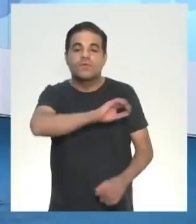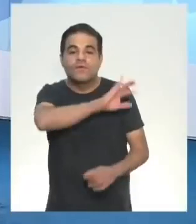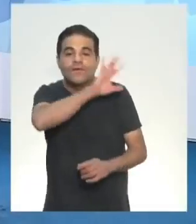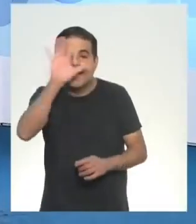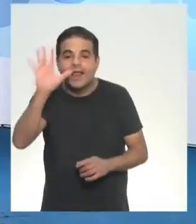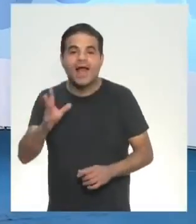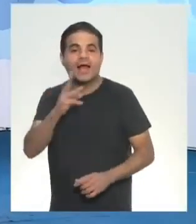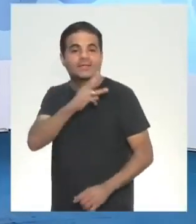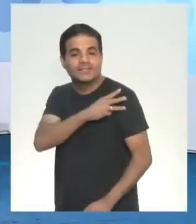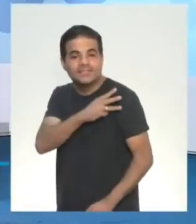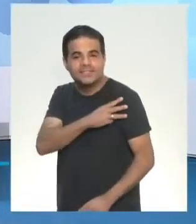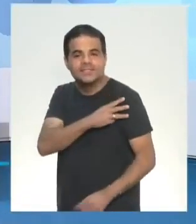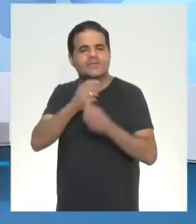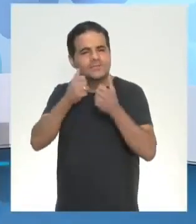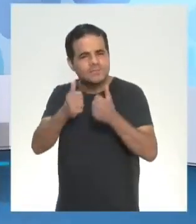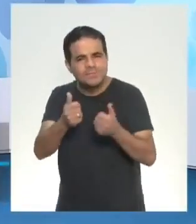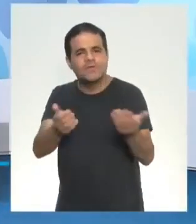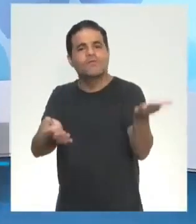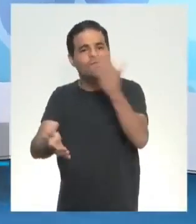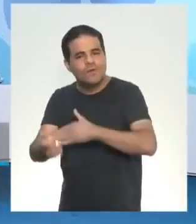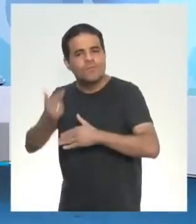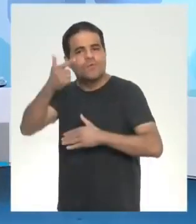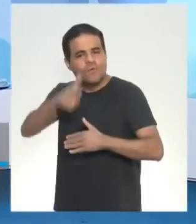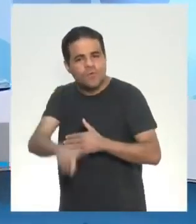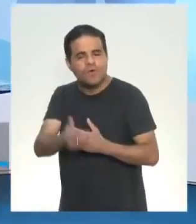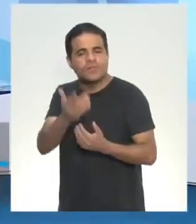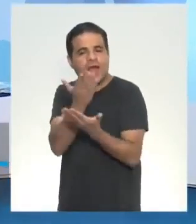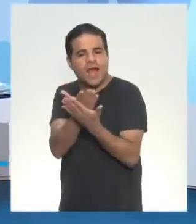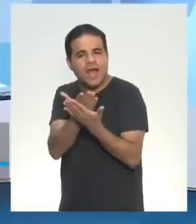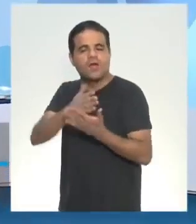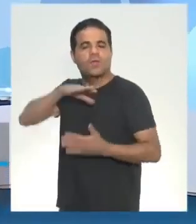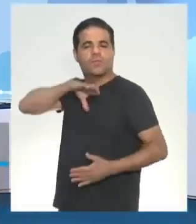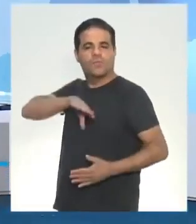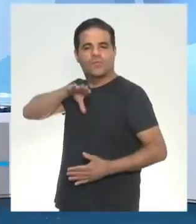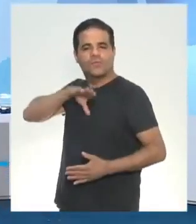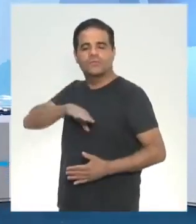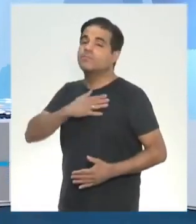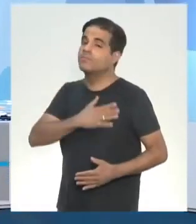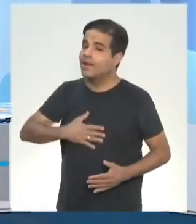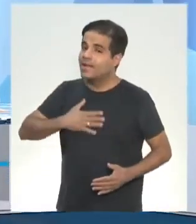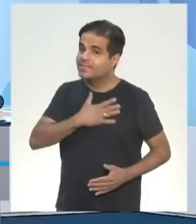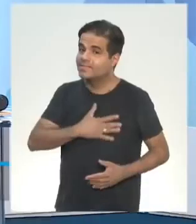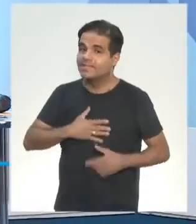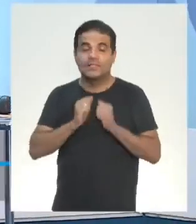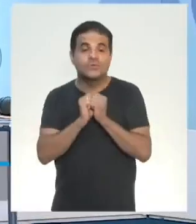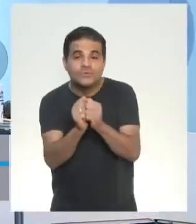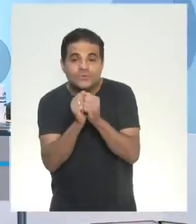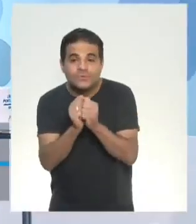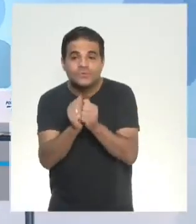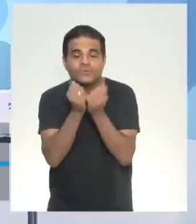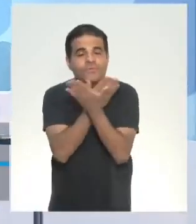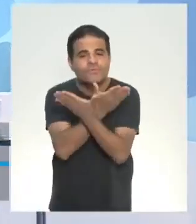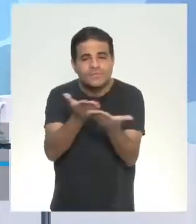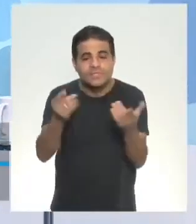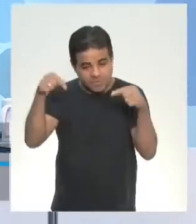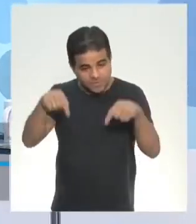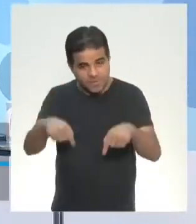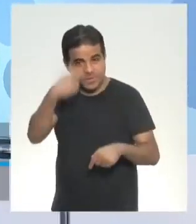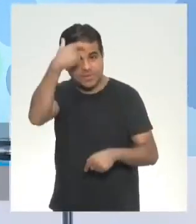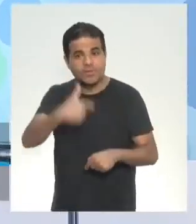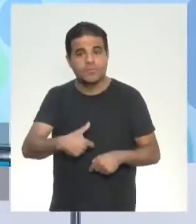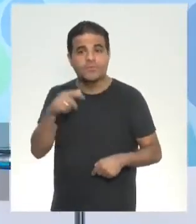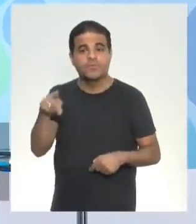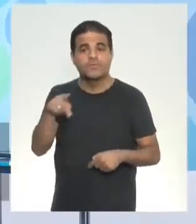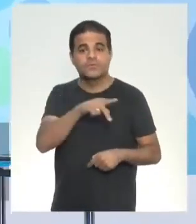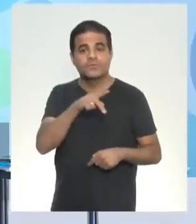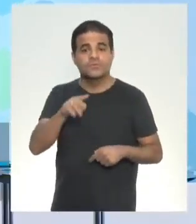Olá, terceira série, vamos a mais uma aula de língua portuguesa, é um prazer estar com vocês. Estarei aqui, eu, professora